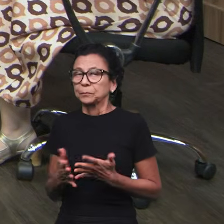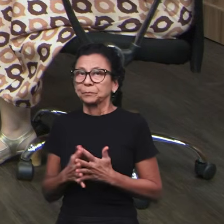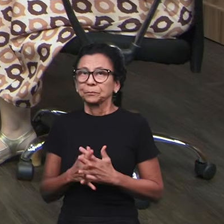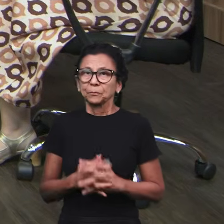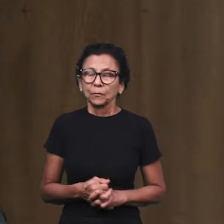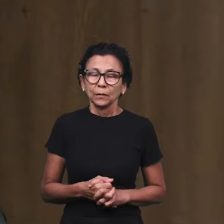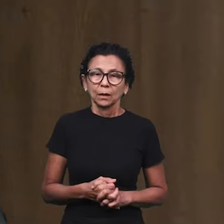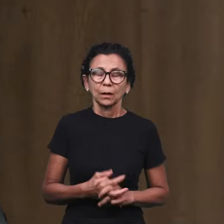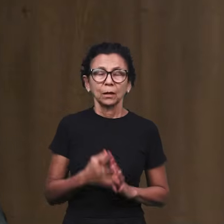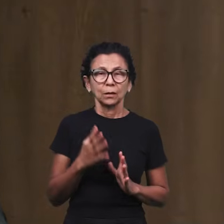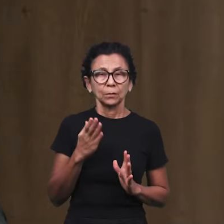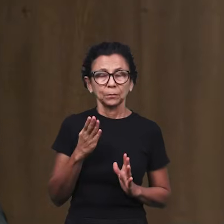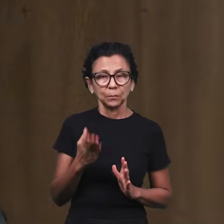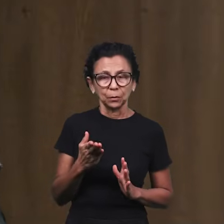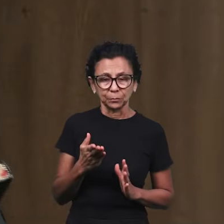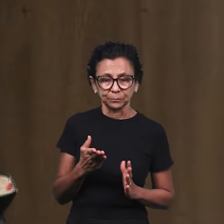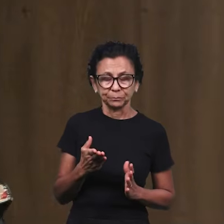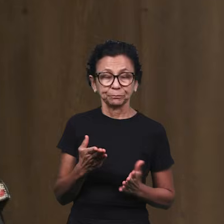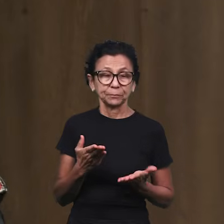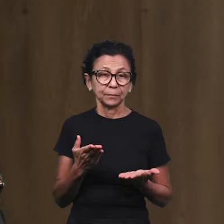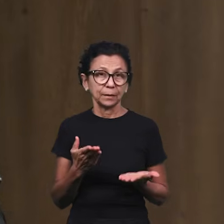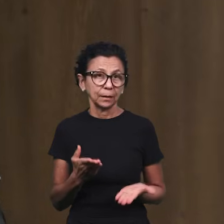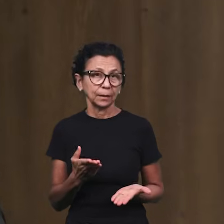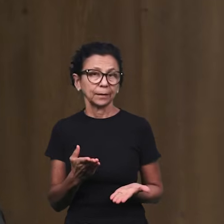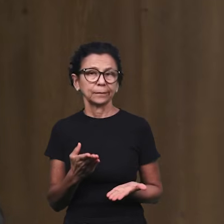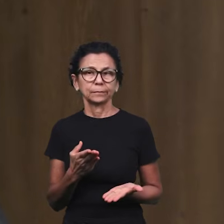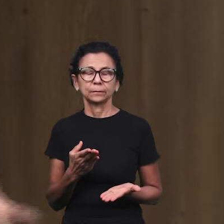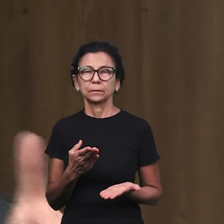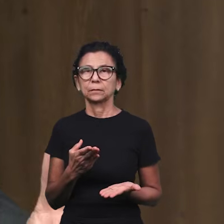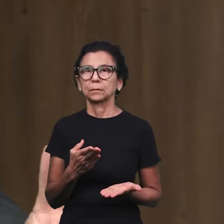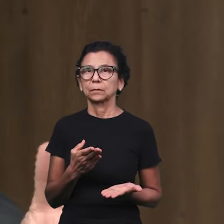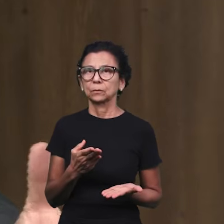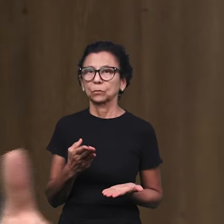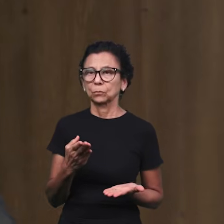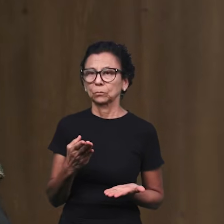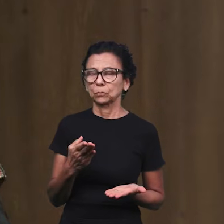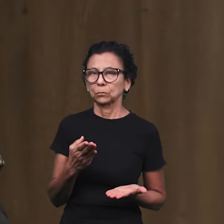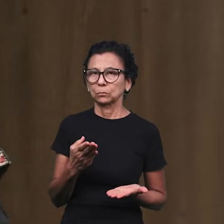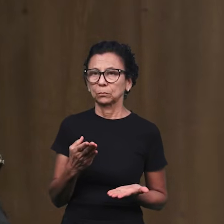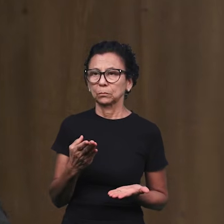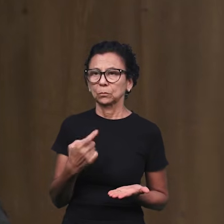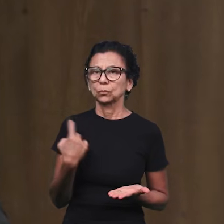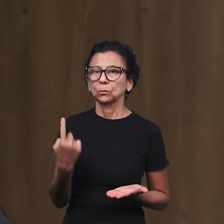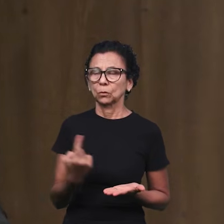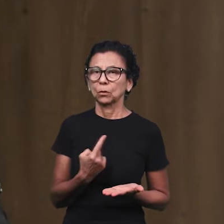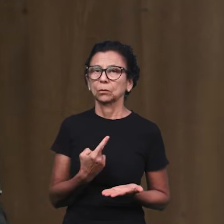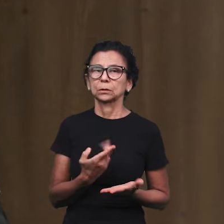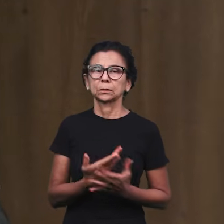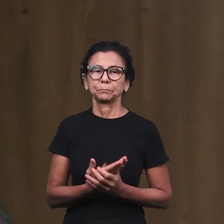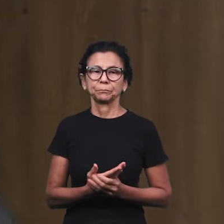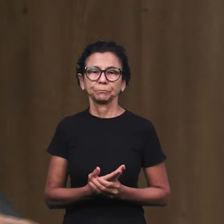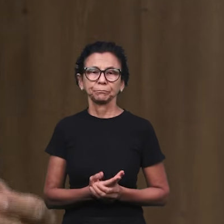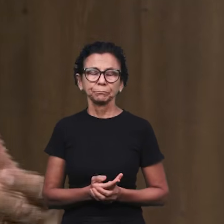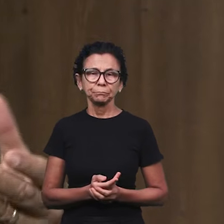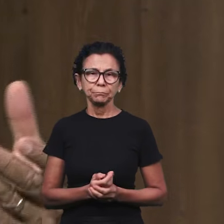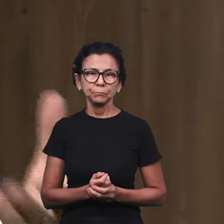Renata, nós, na verdade, quando fazemos o nosso curso, nós